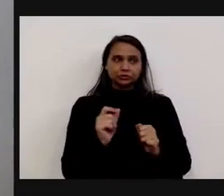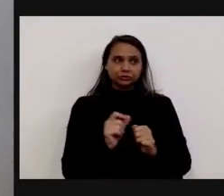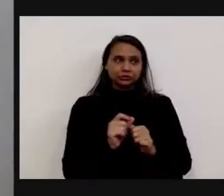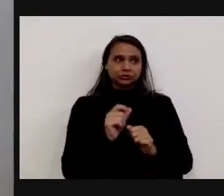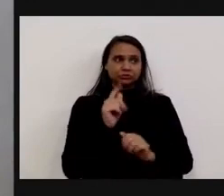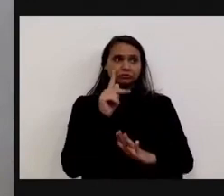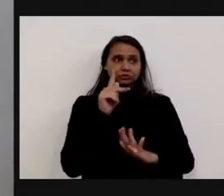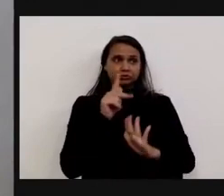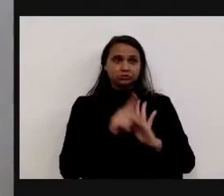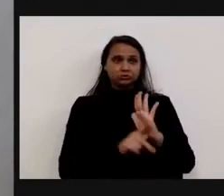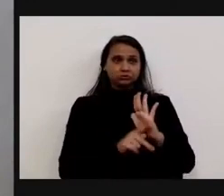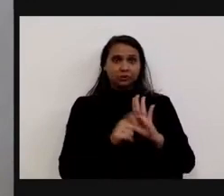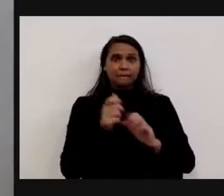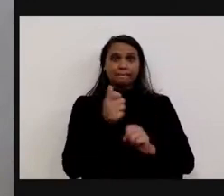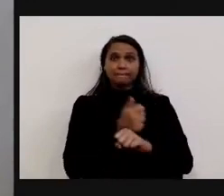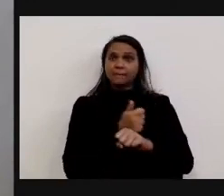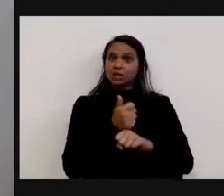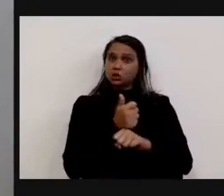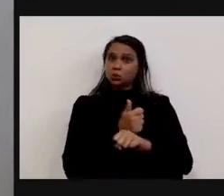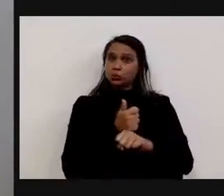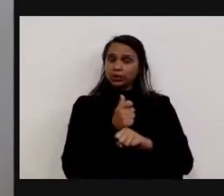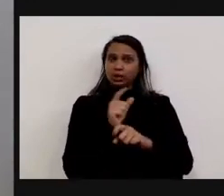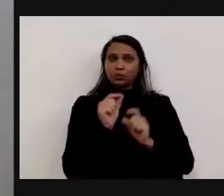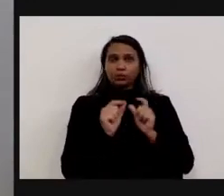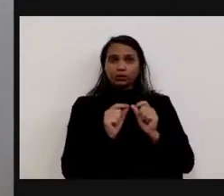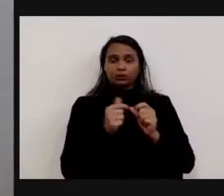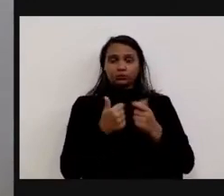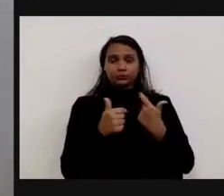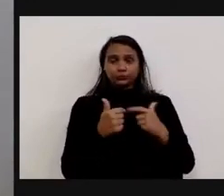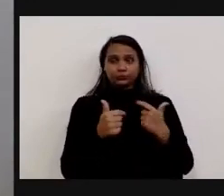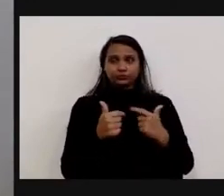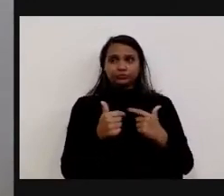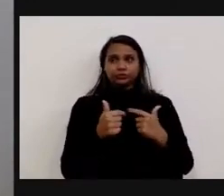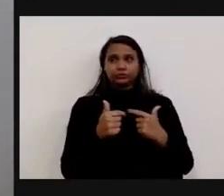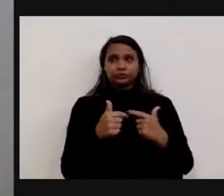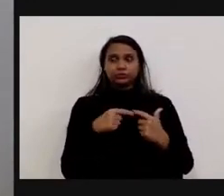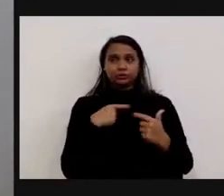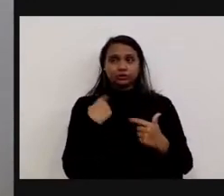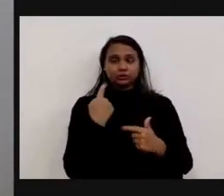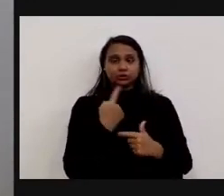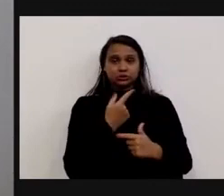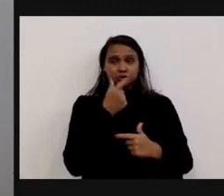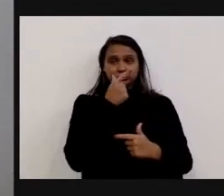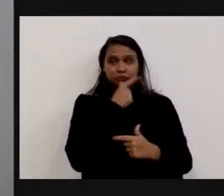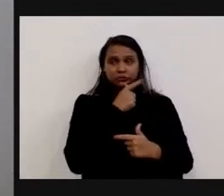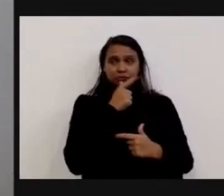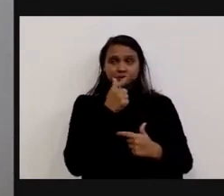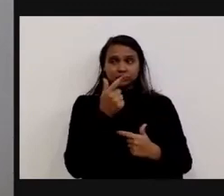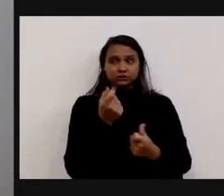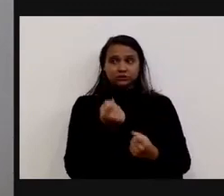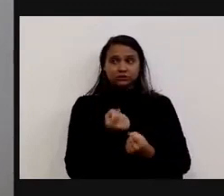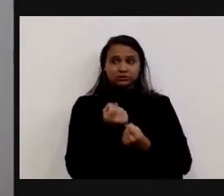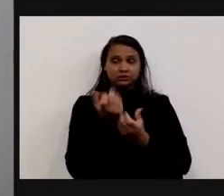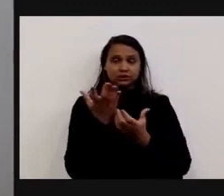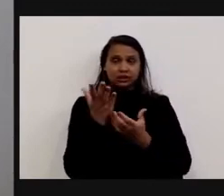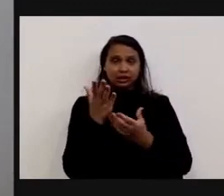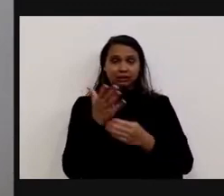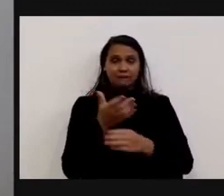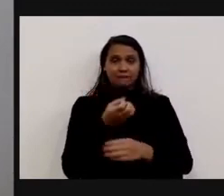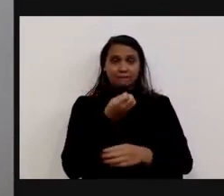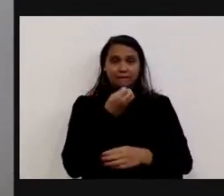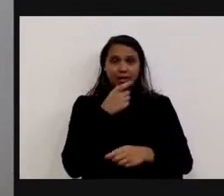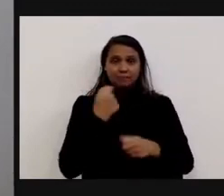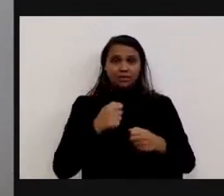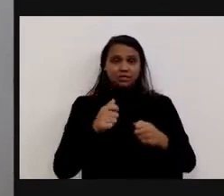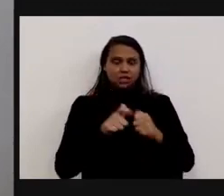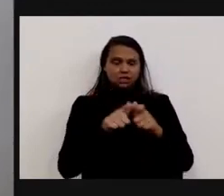melhorar as entregas focar a entrega a gente vai fazer E para isso para que as pessoas entreguem bem elas precisam ter espaço